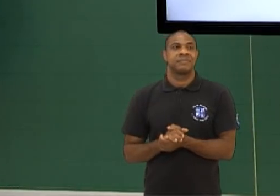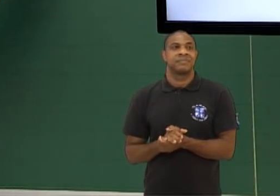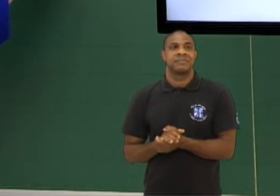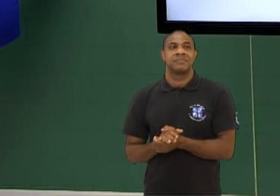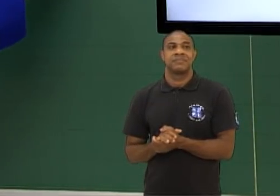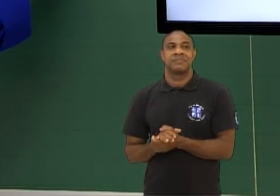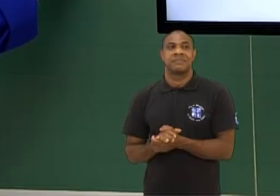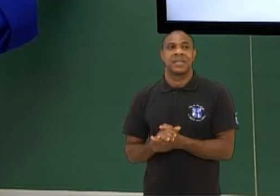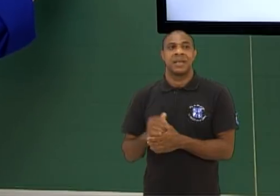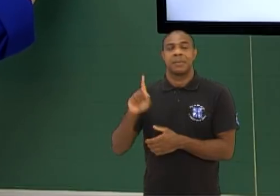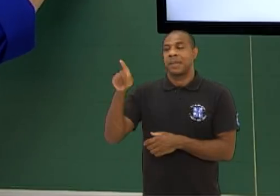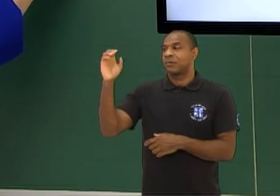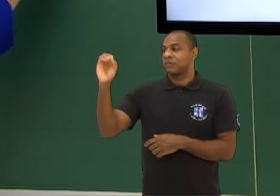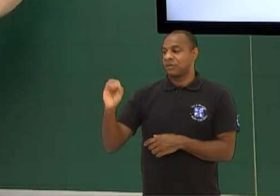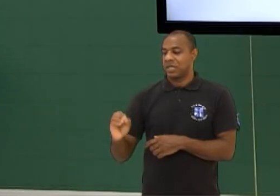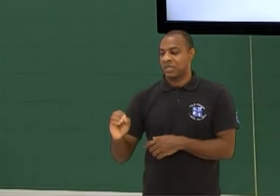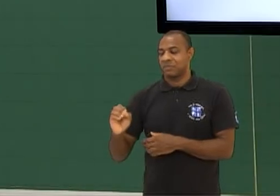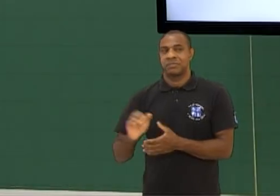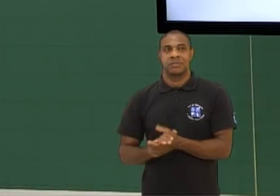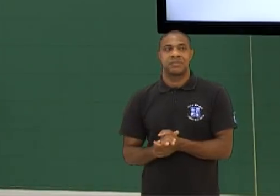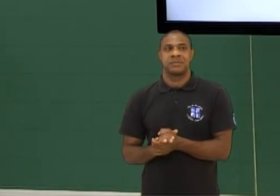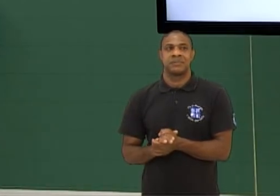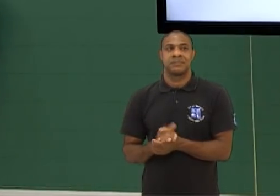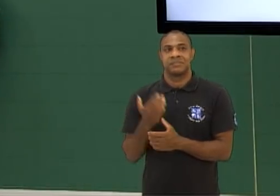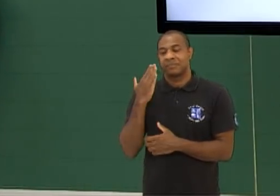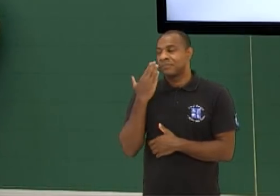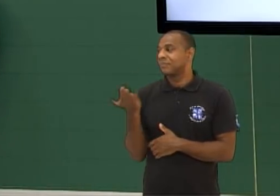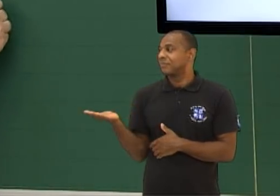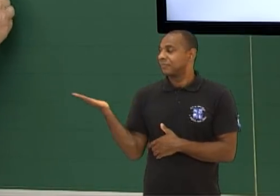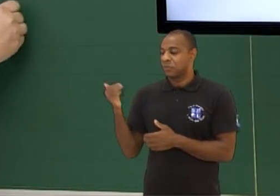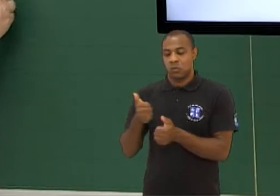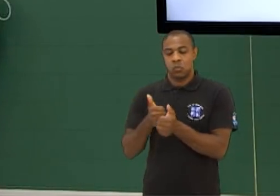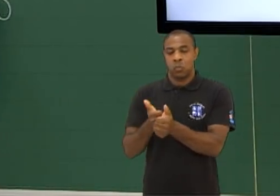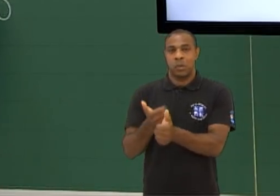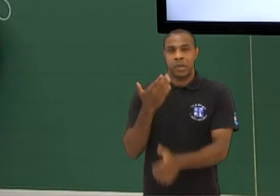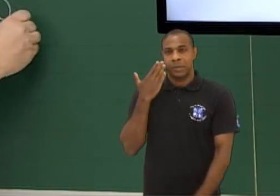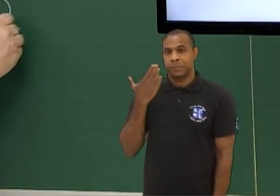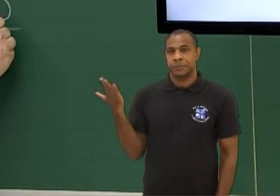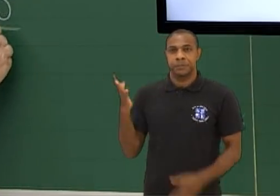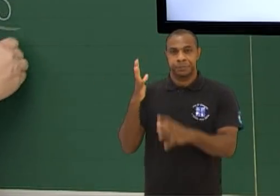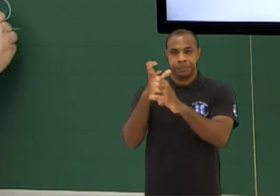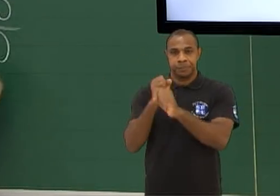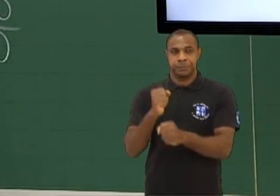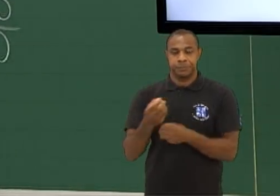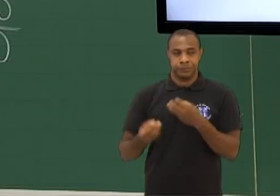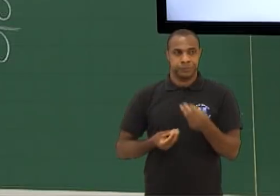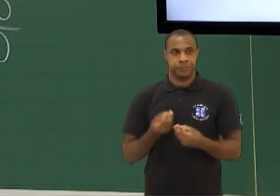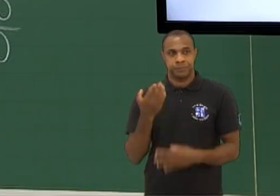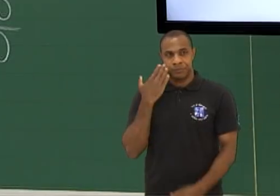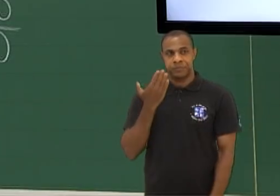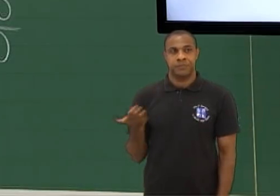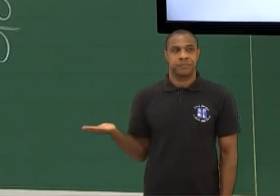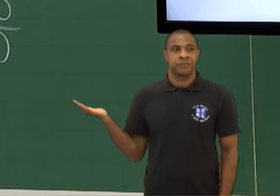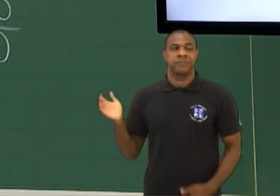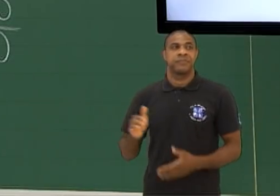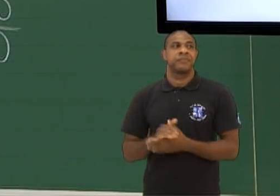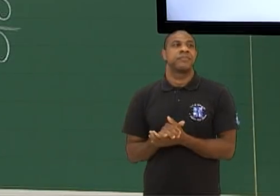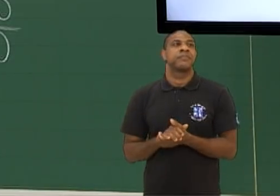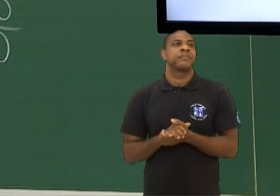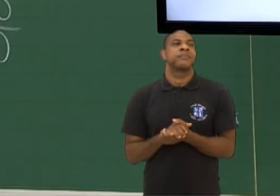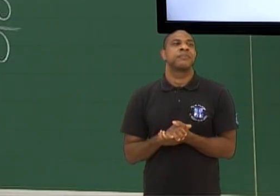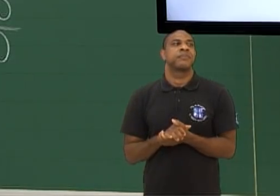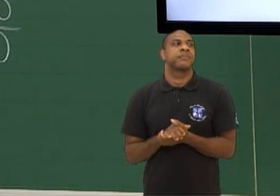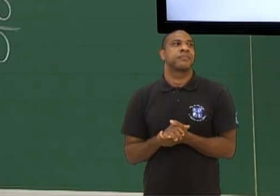4. 5. 5 vezes 4, 20. Então, 0. Conta